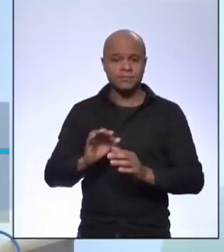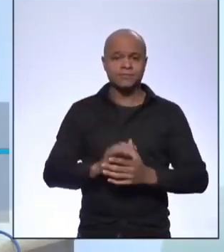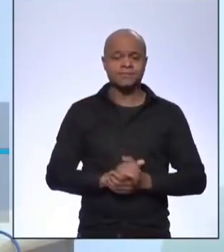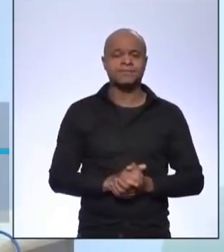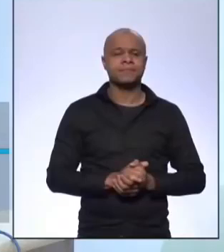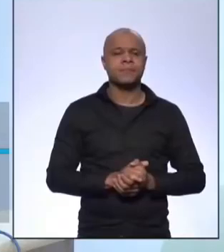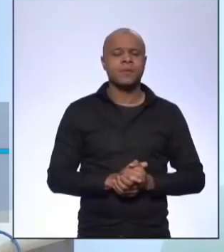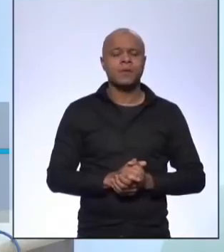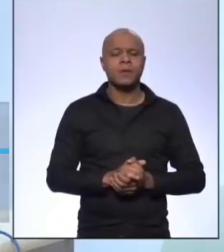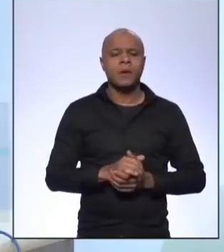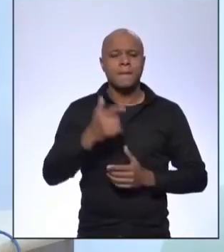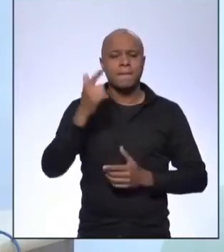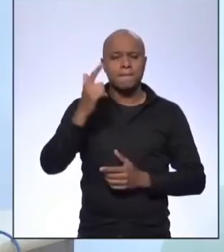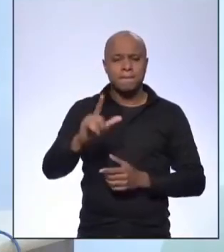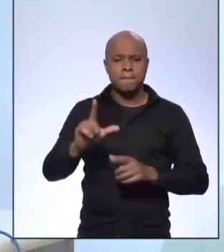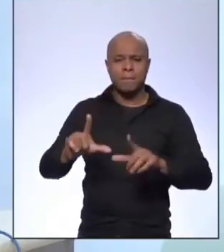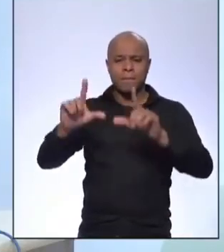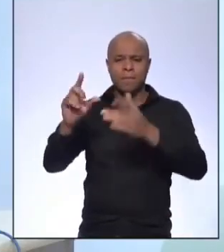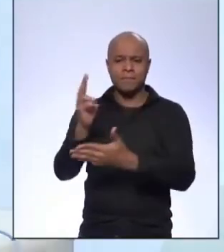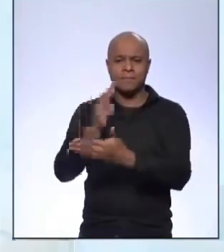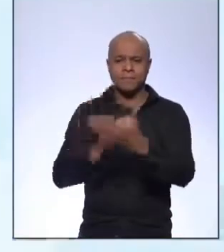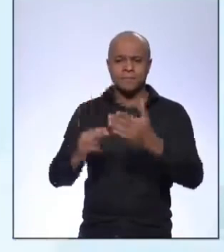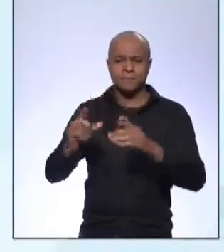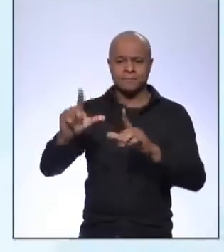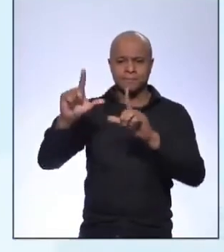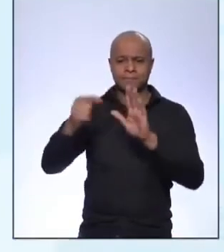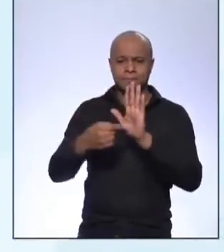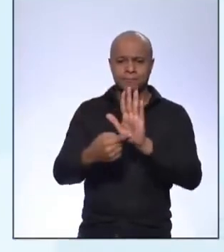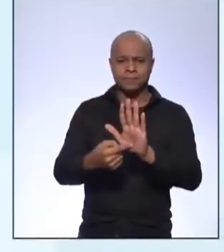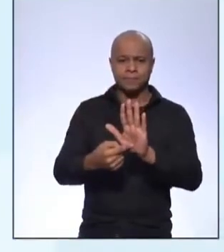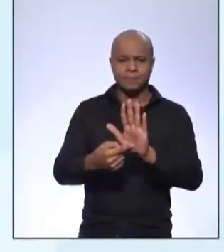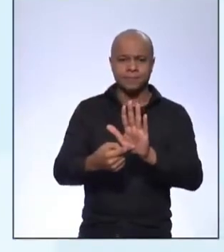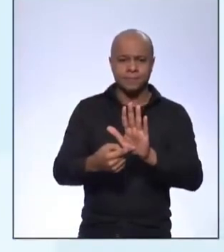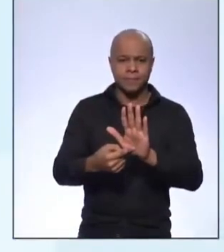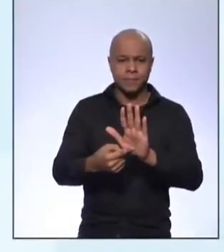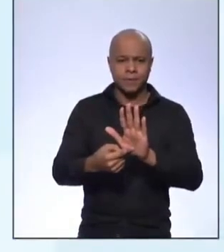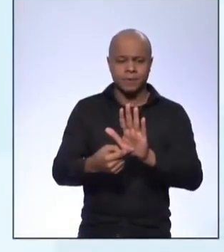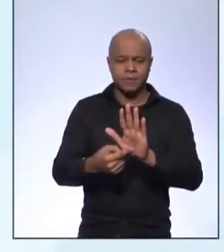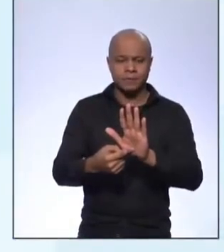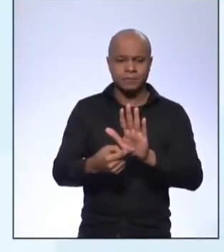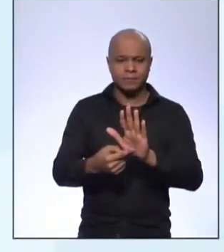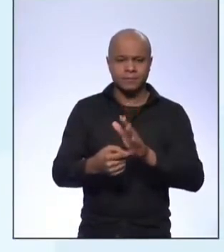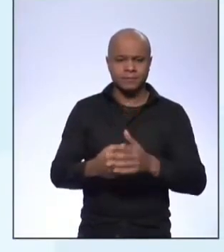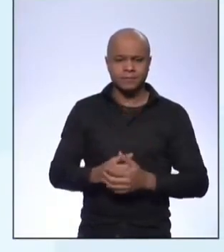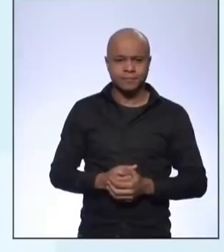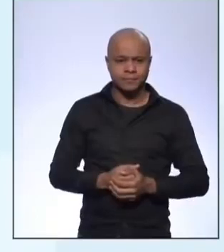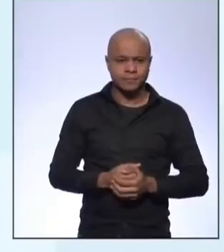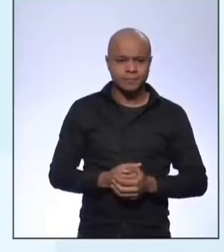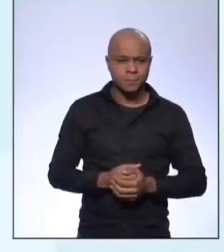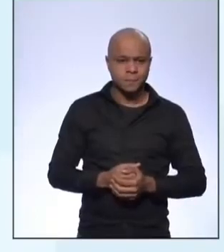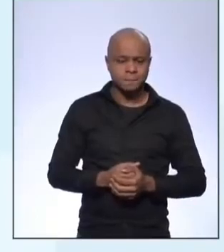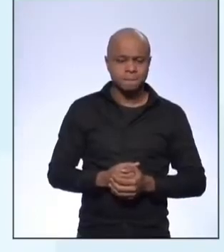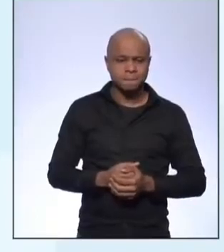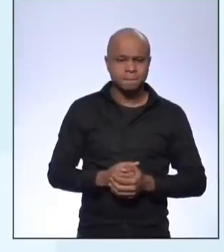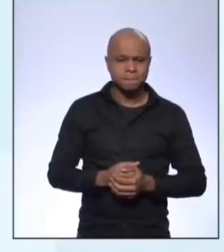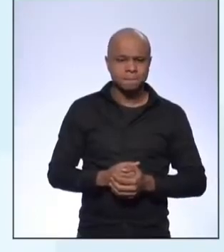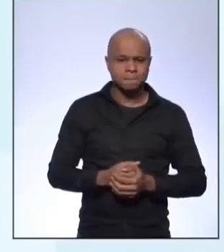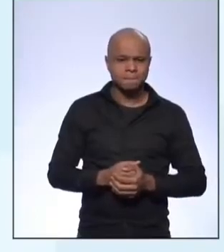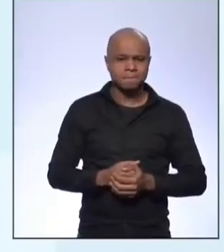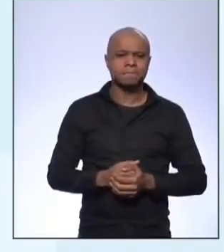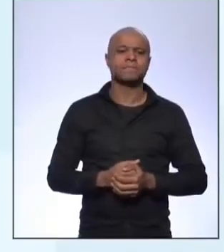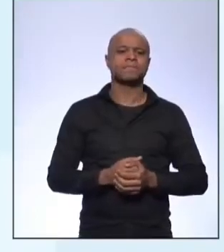o recorte 4, ele é bem contundente, é bem violento, né? Então, nós temos aí